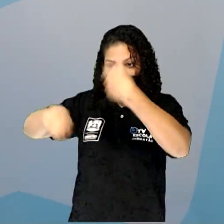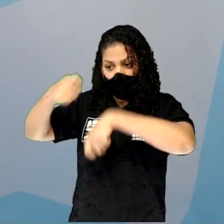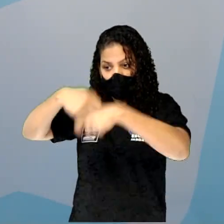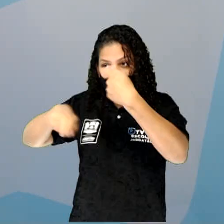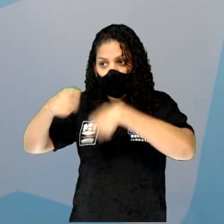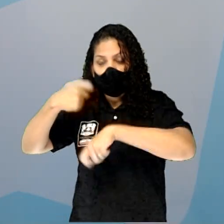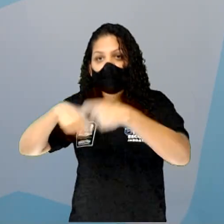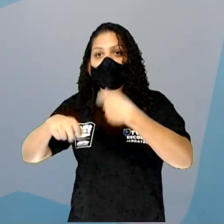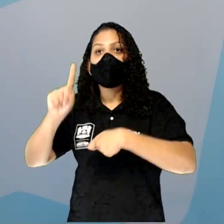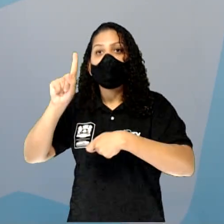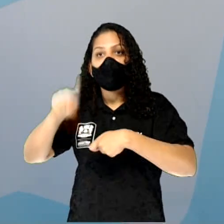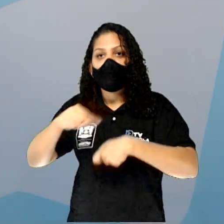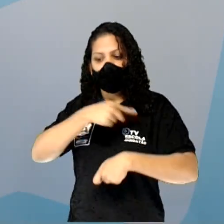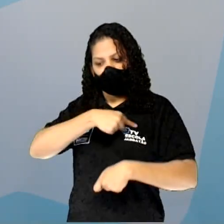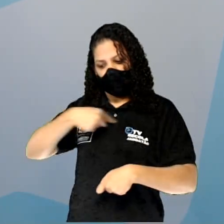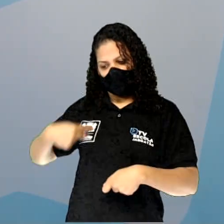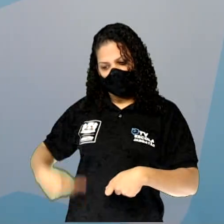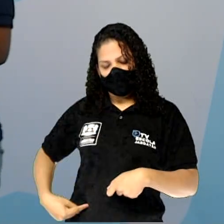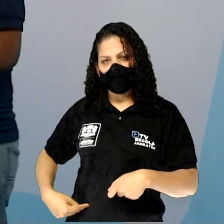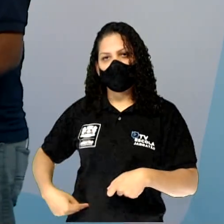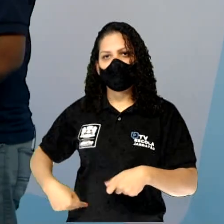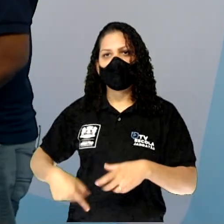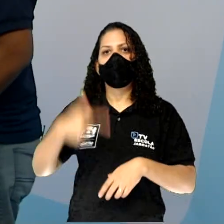nós temos a China.